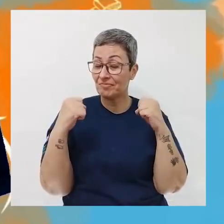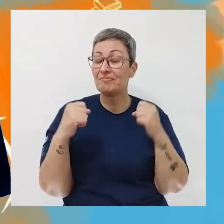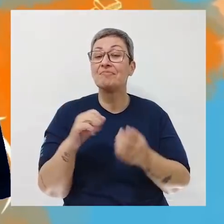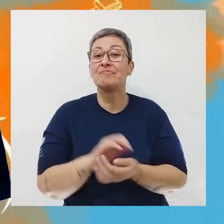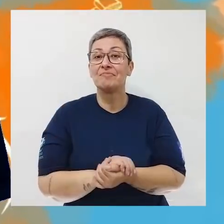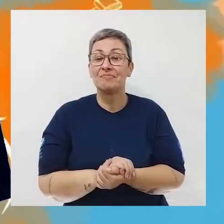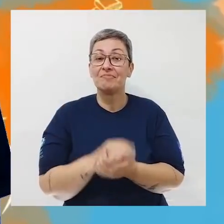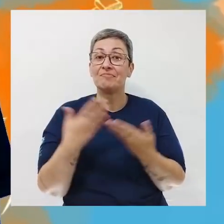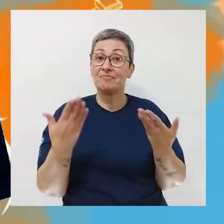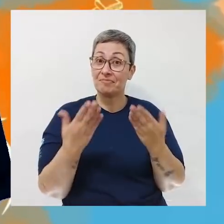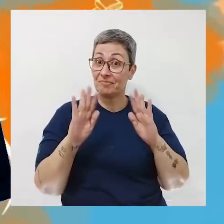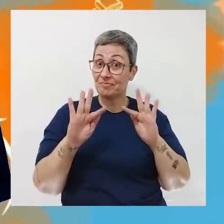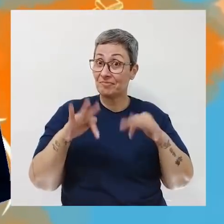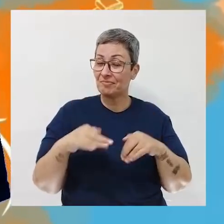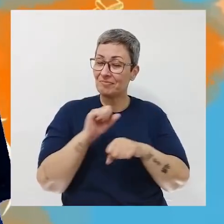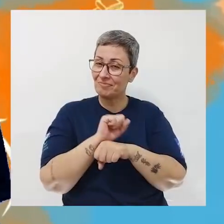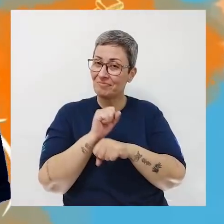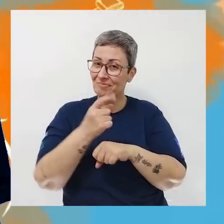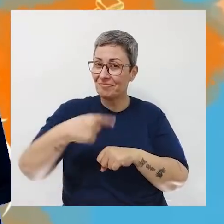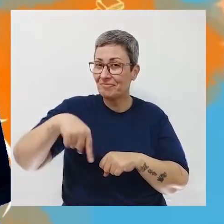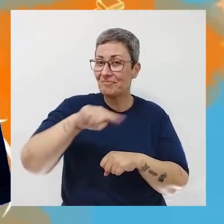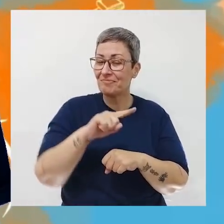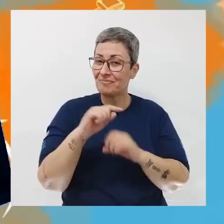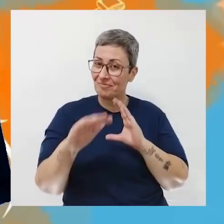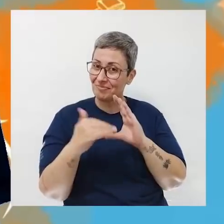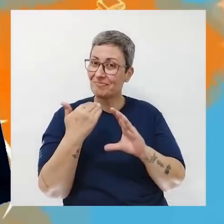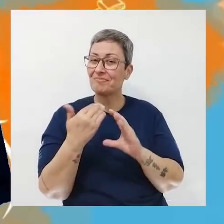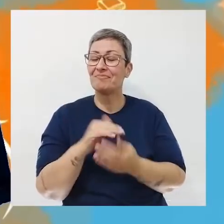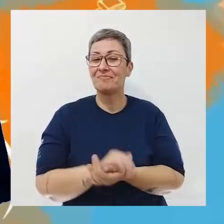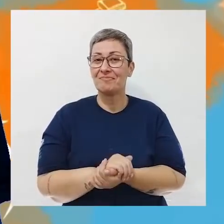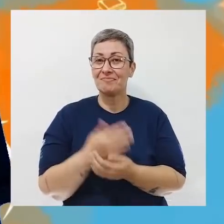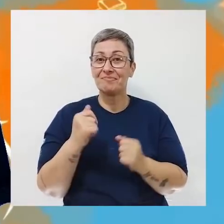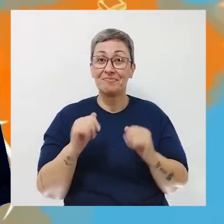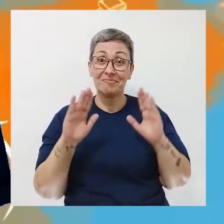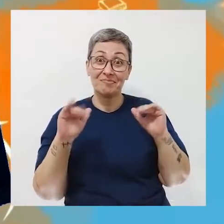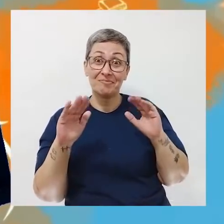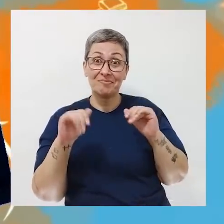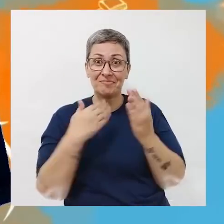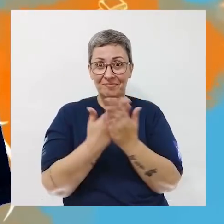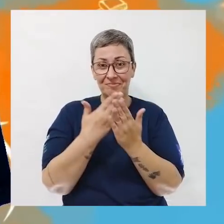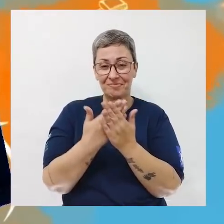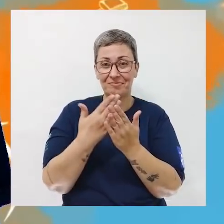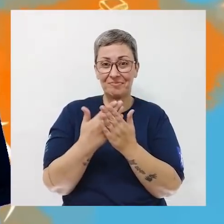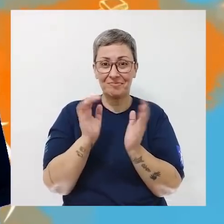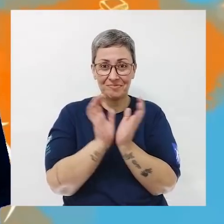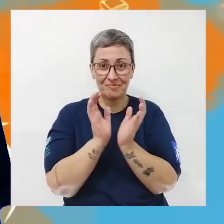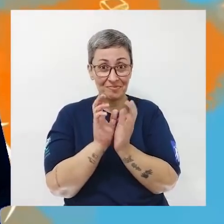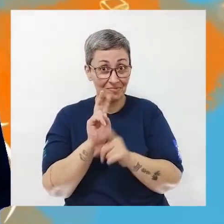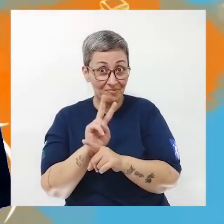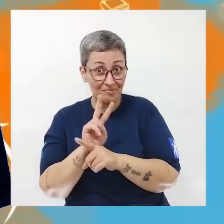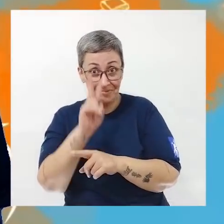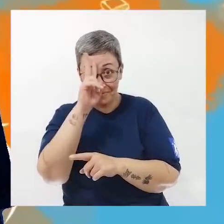Educação Física. Vou ficar aqui esperando para ver o que vocês vão mandar, hein? Até a próxima aula, pessoal. E